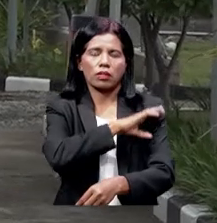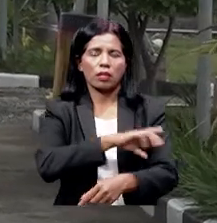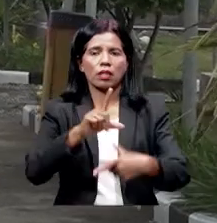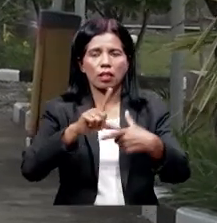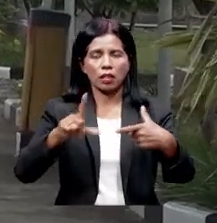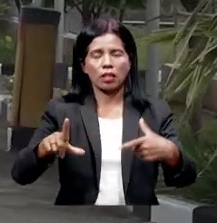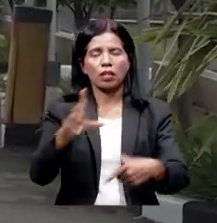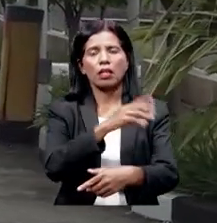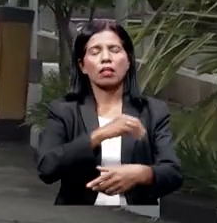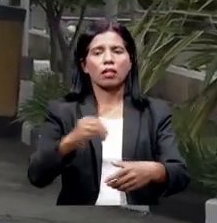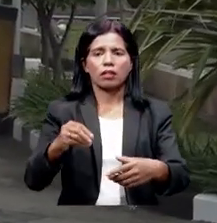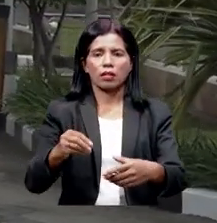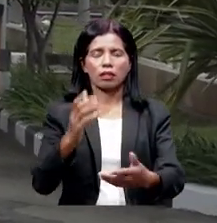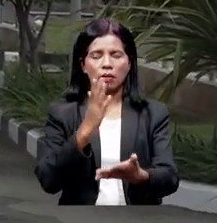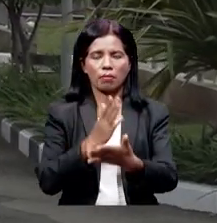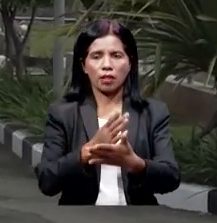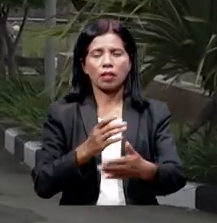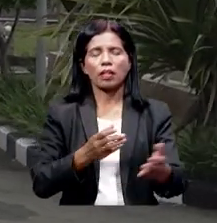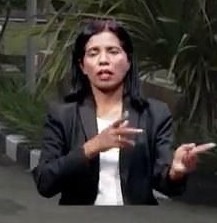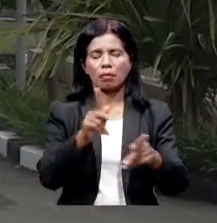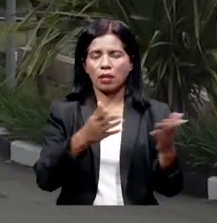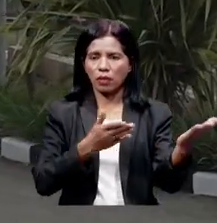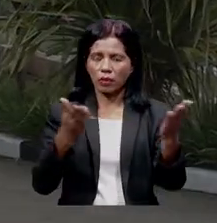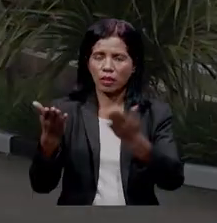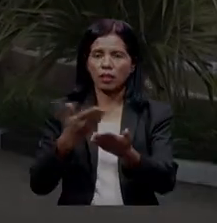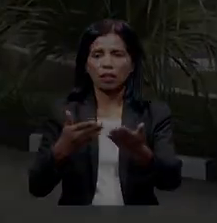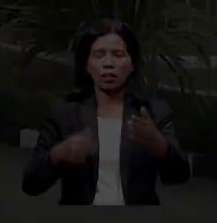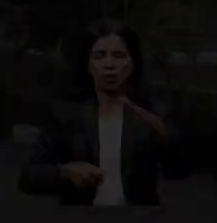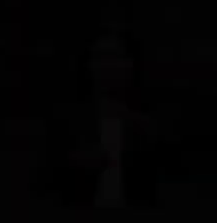fronteira a combate transação ilegal Sira. João Carlos Tito Silva, Ziemen.